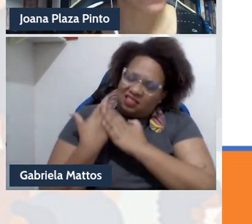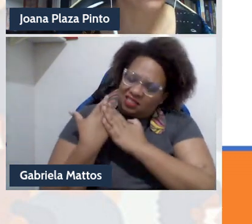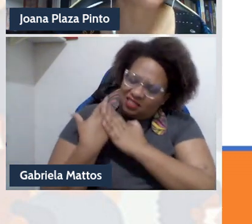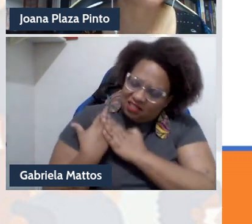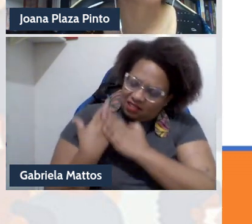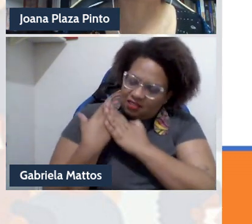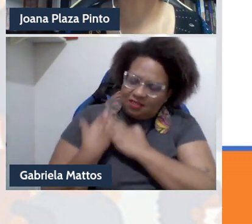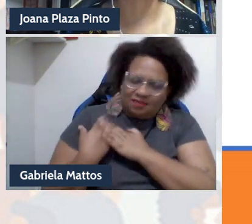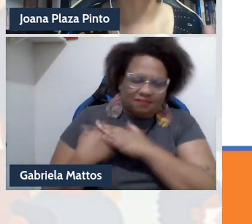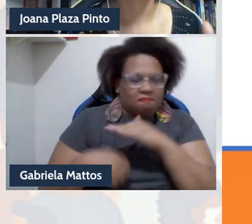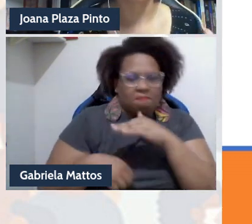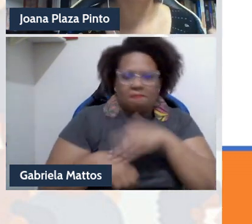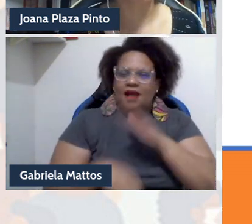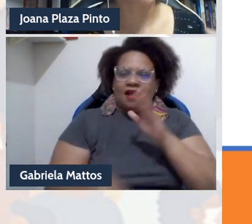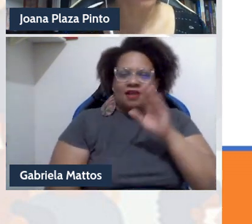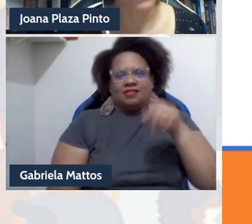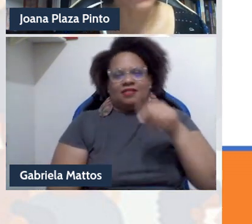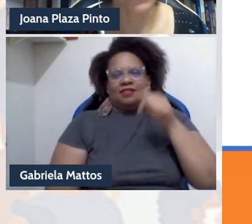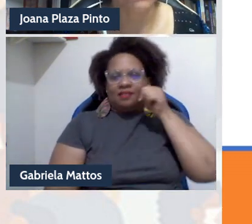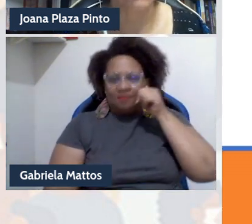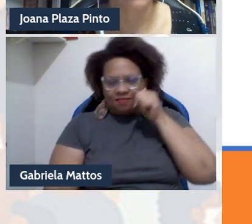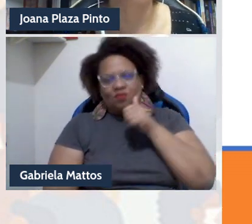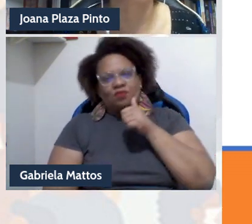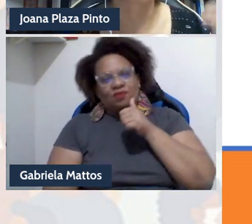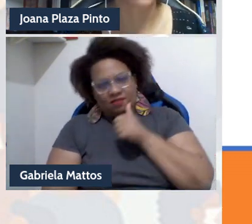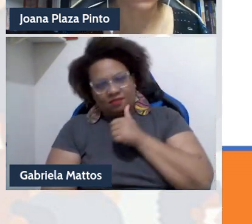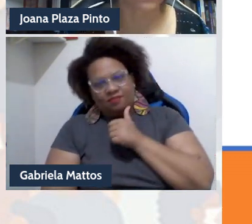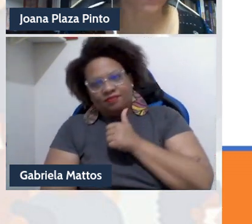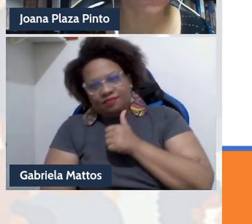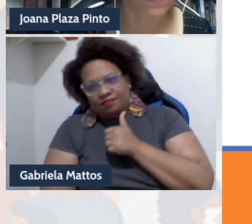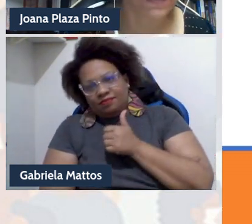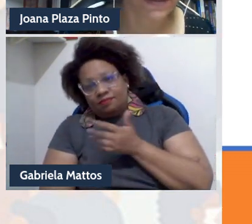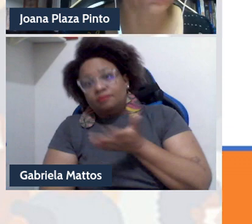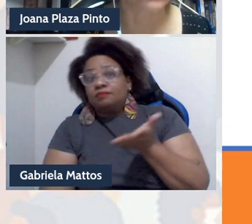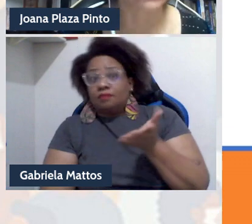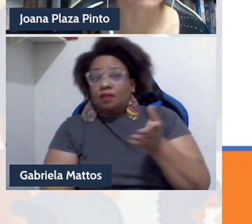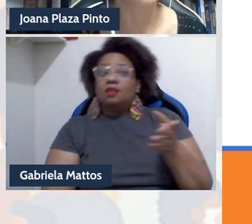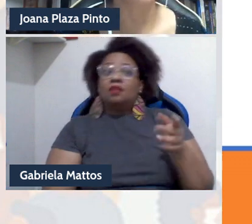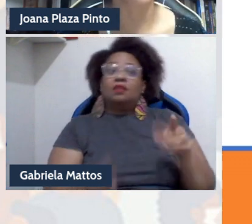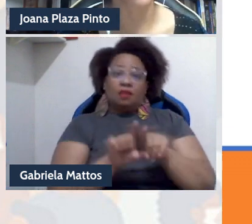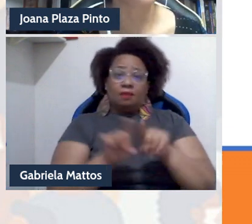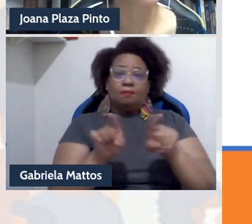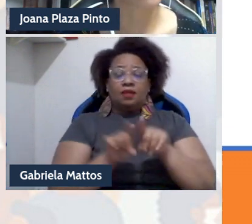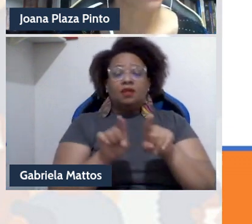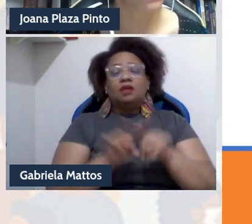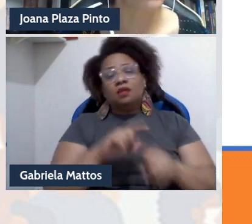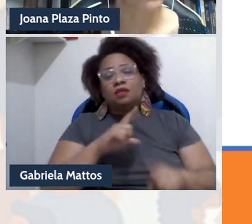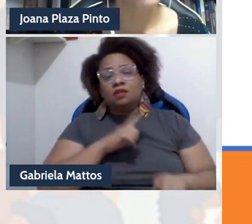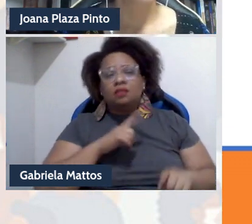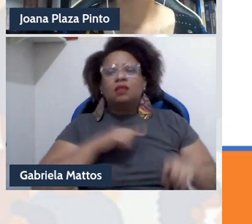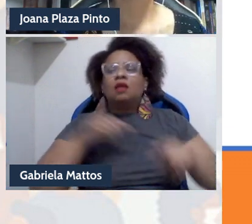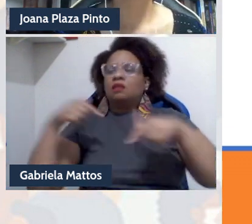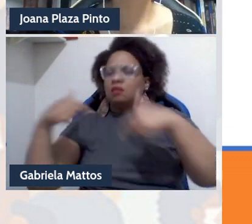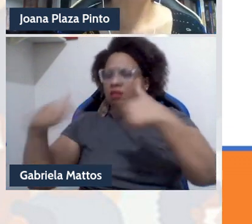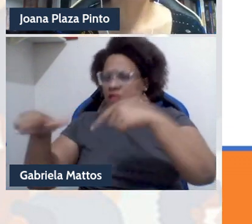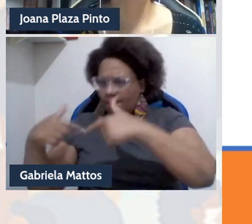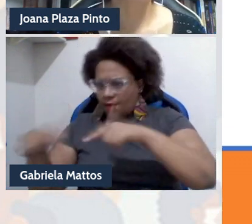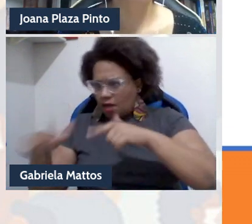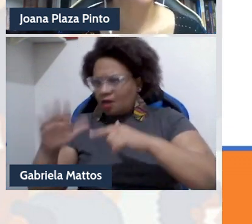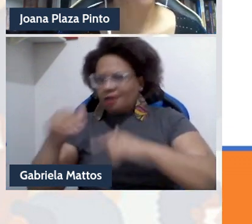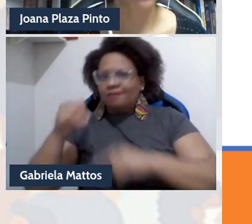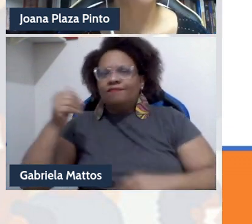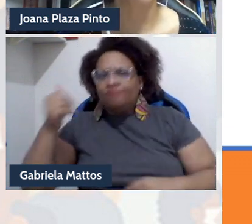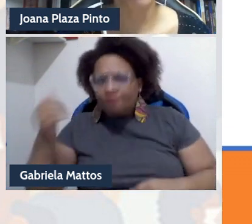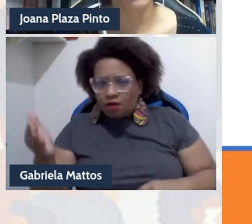as mulheres, embora elas estejam inseridas no mercado de trabalho e elas